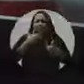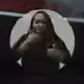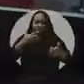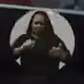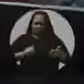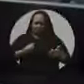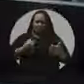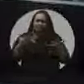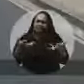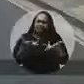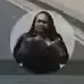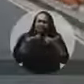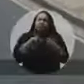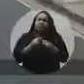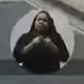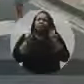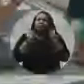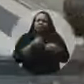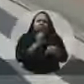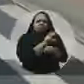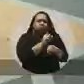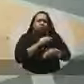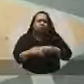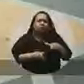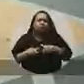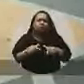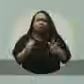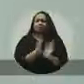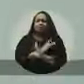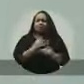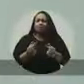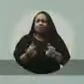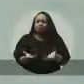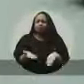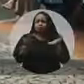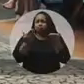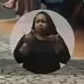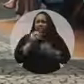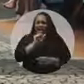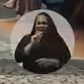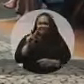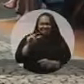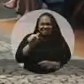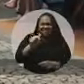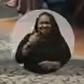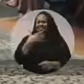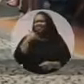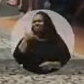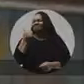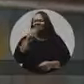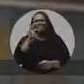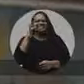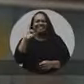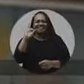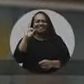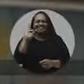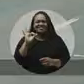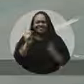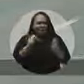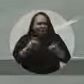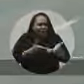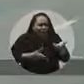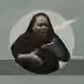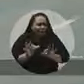mas também na geração de emprego e na economia da cidade. A Avenida 7 está nota 10. Deu um espaço para nós trabalhar. Está muito